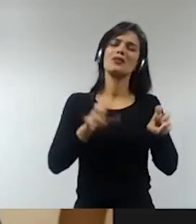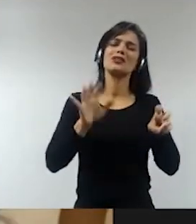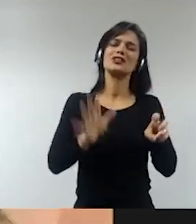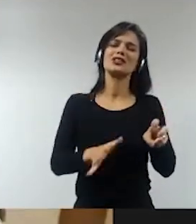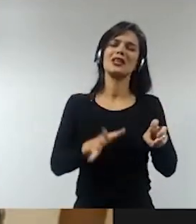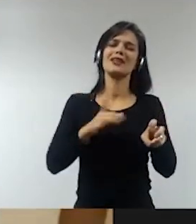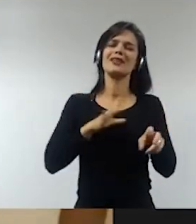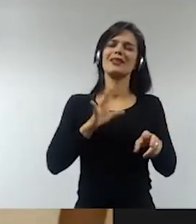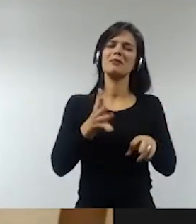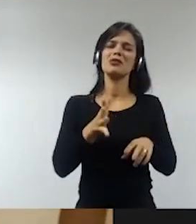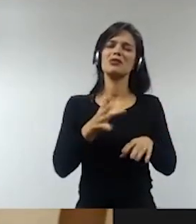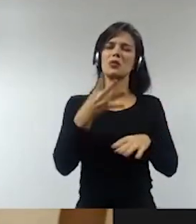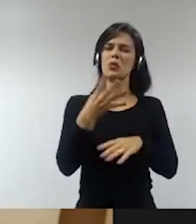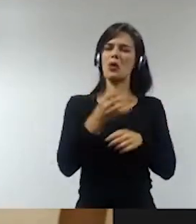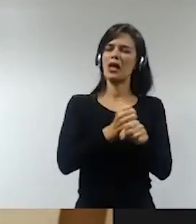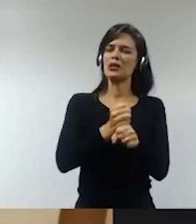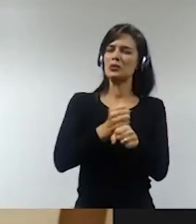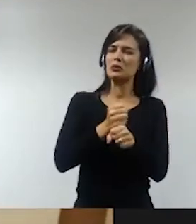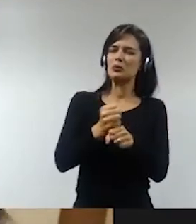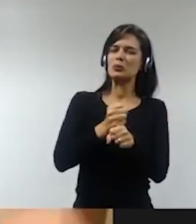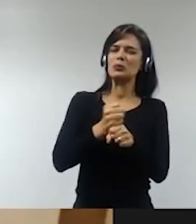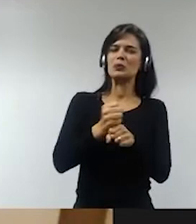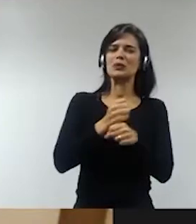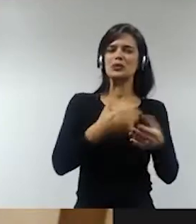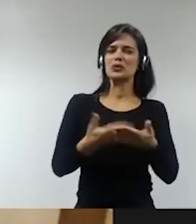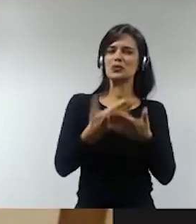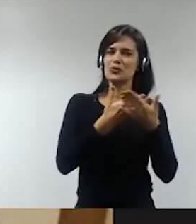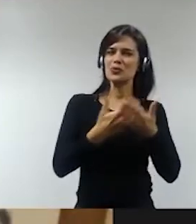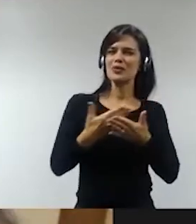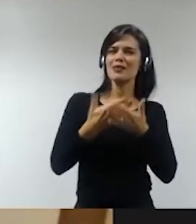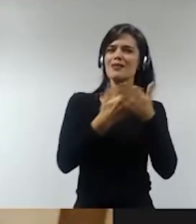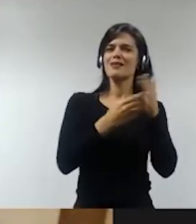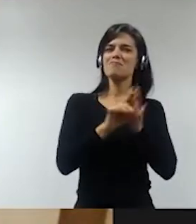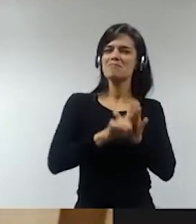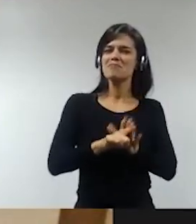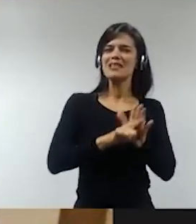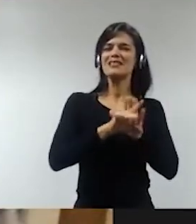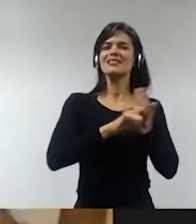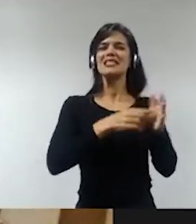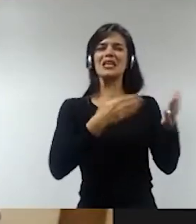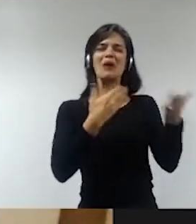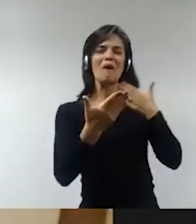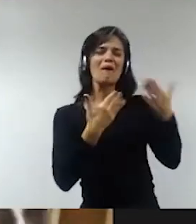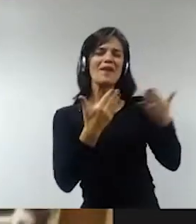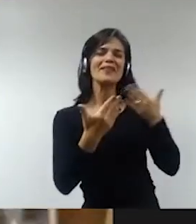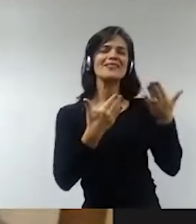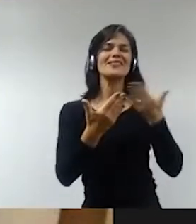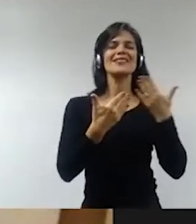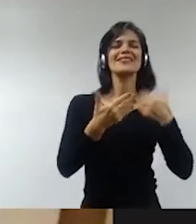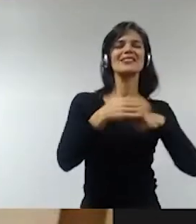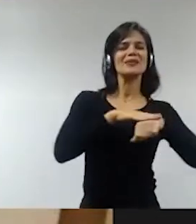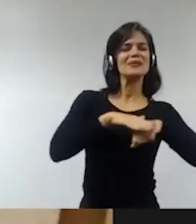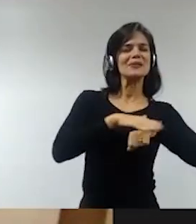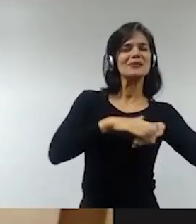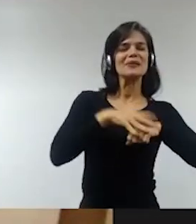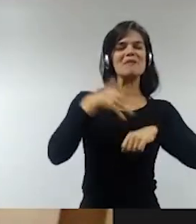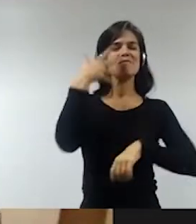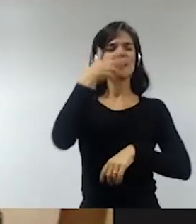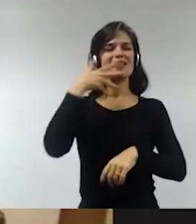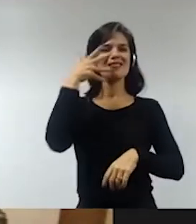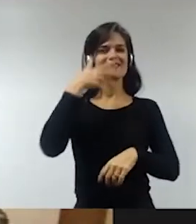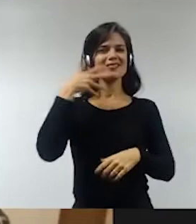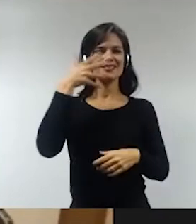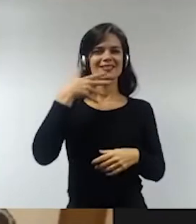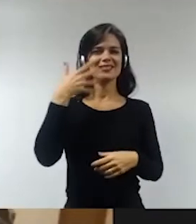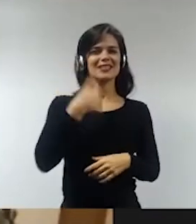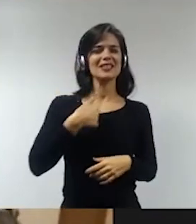uns 4 anos, assim, estudando e trocando ideias e conversando e palestrando,